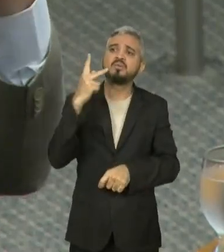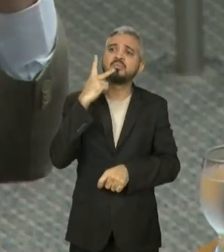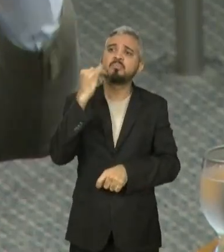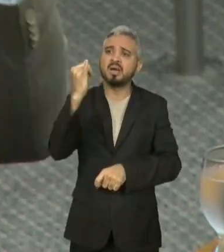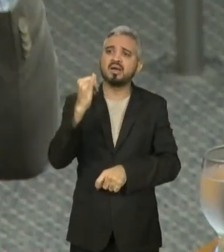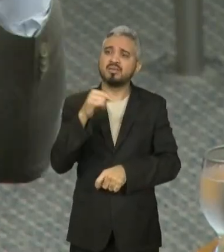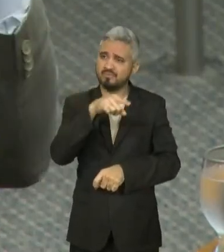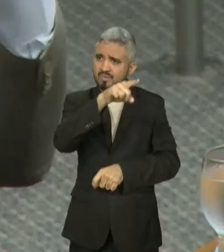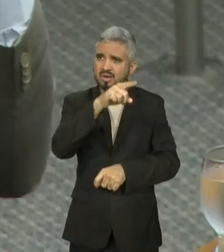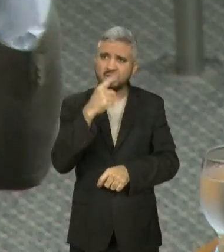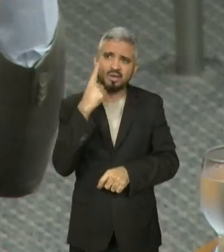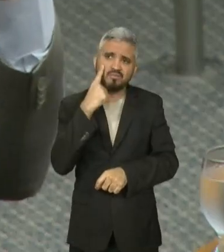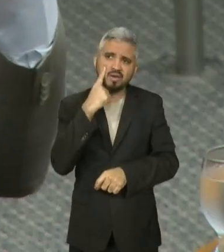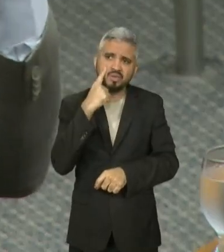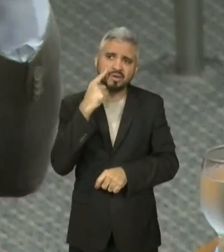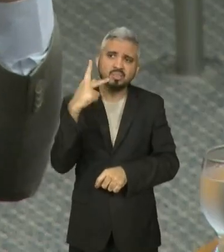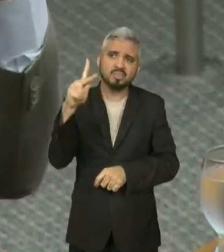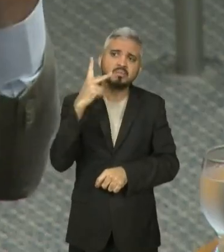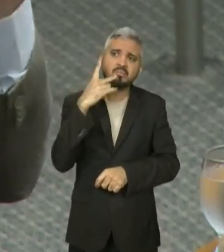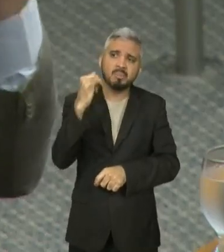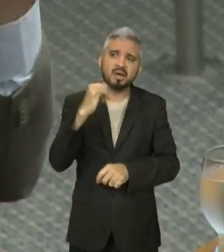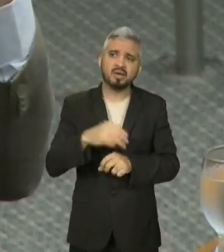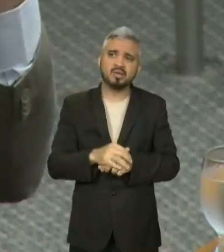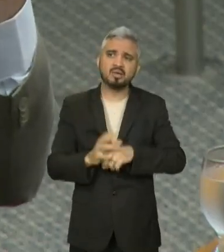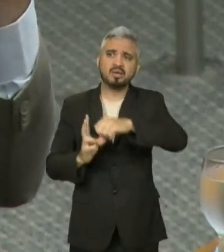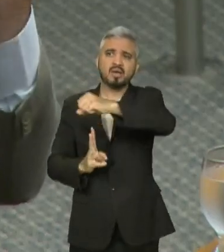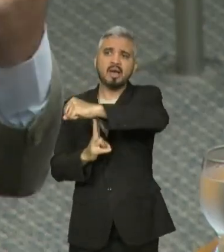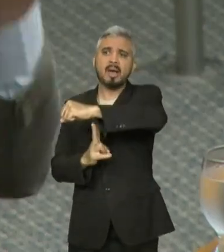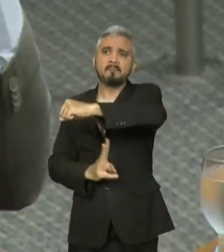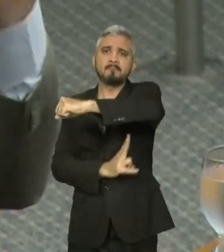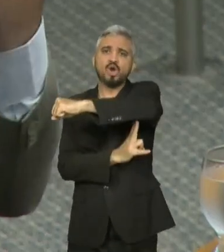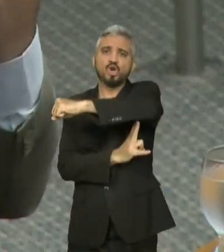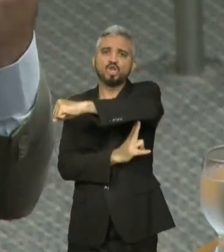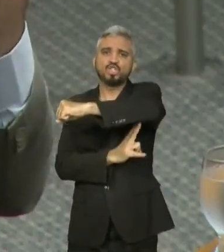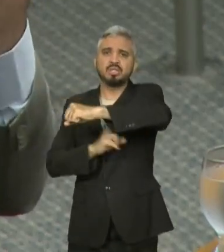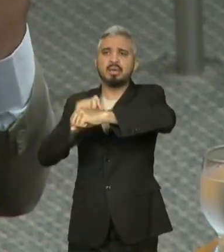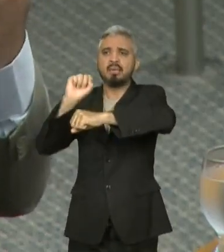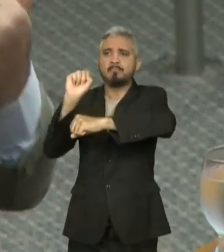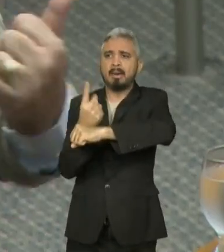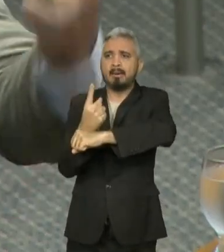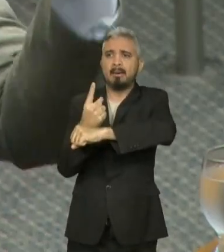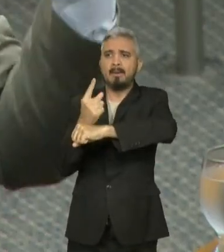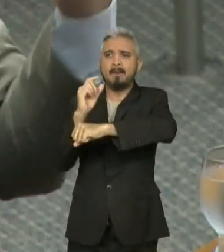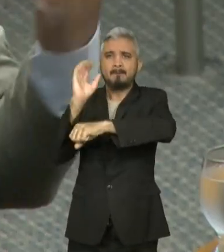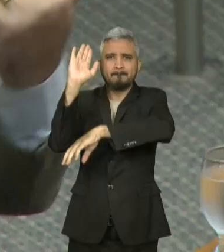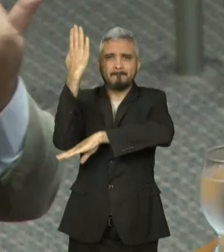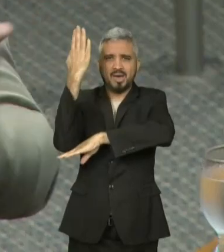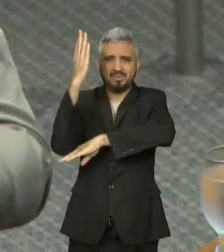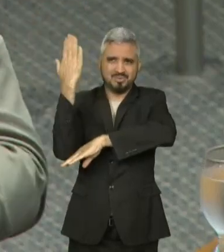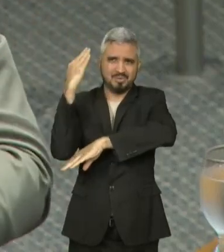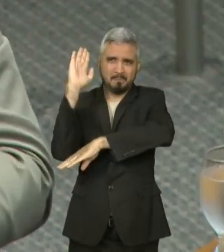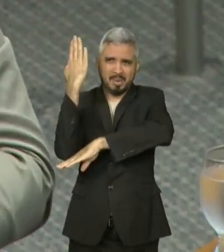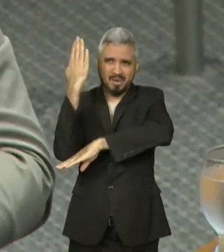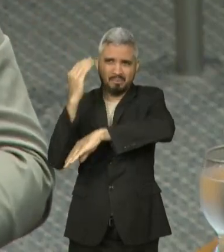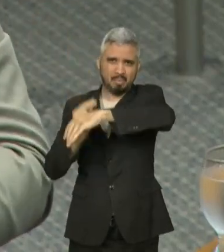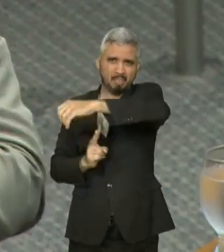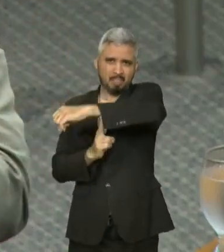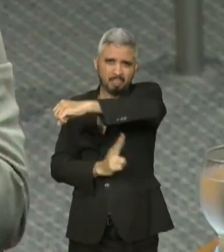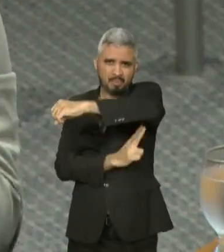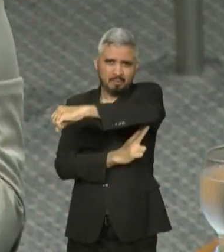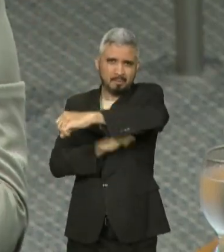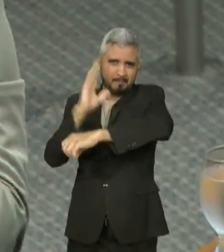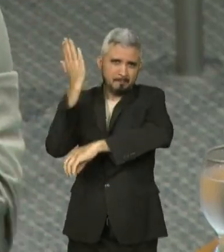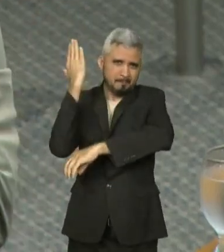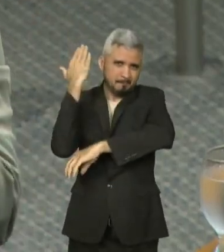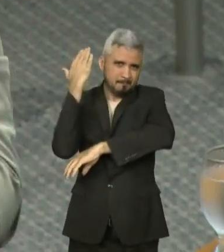semana, um bueirão que lá era uma ponte que caía desde o tempo lá de madeira e agora não vai cair mais. E a outra vai ser feita agora de concreto.